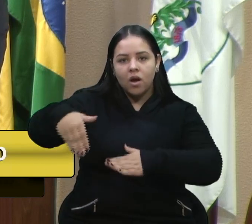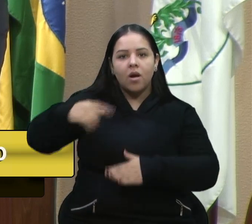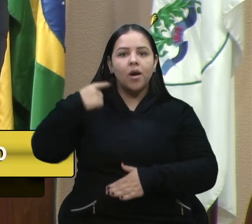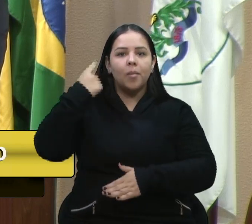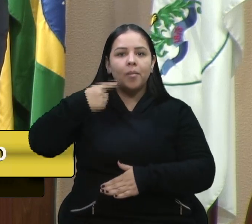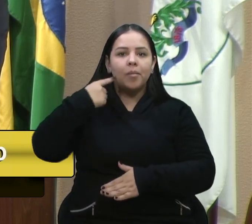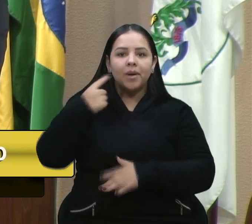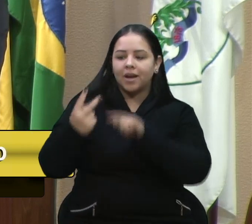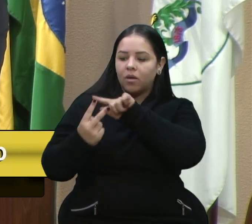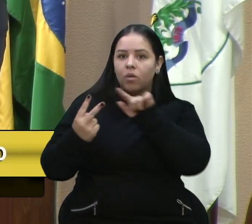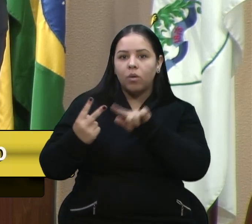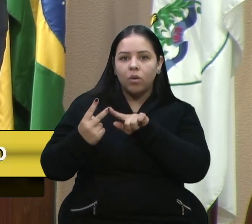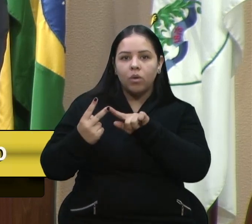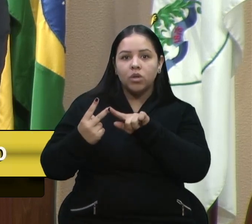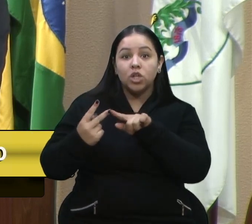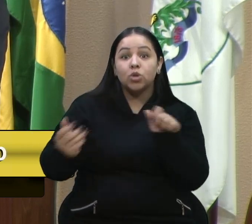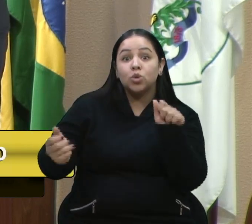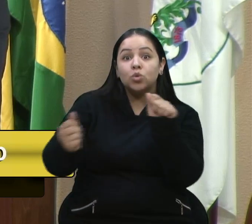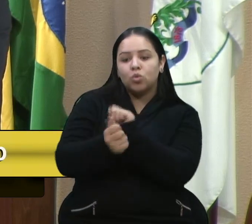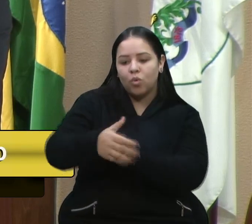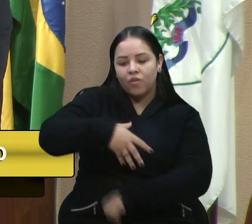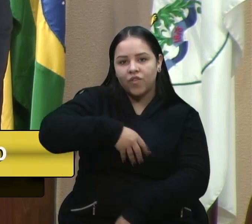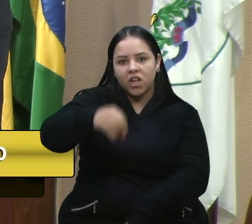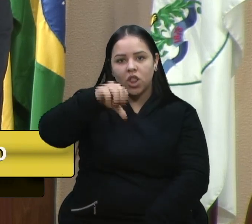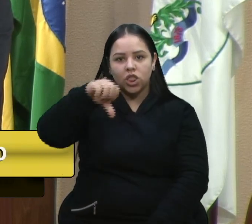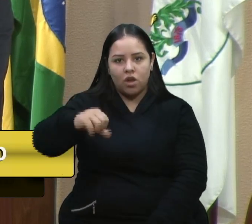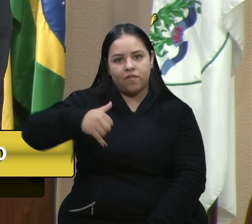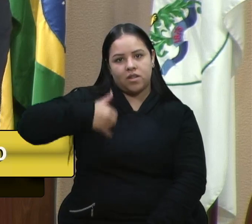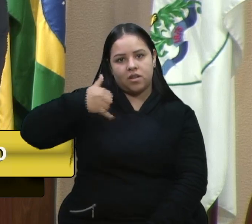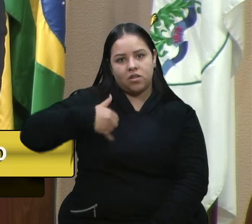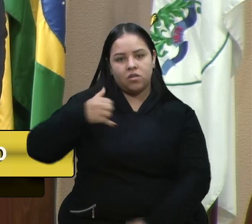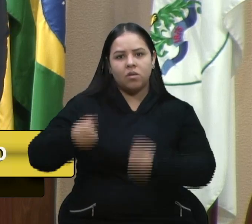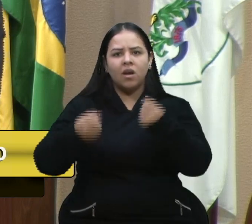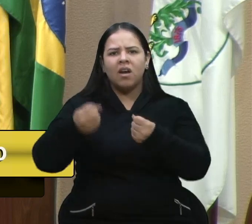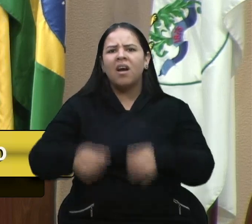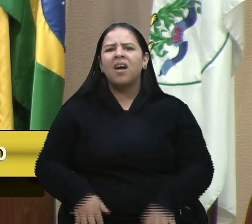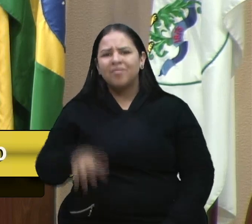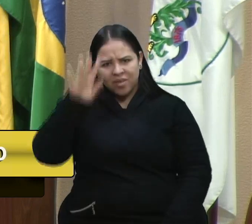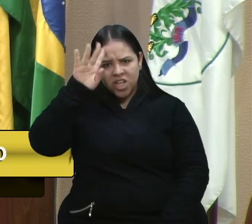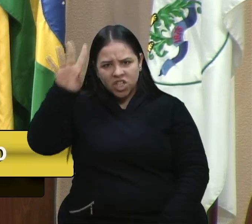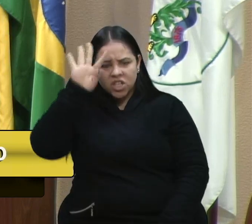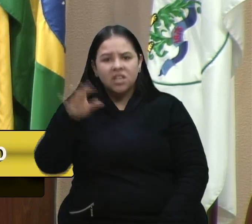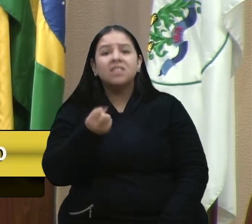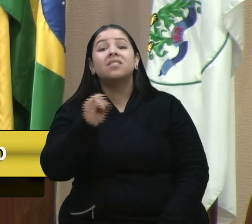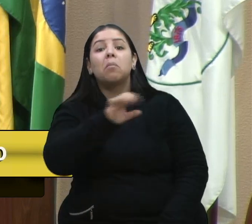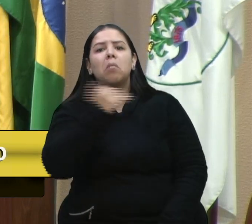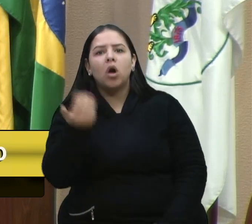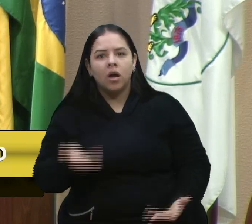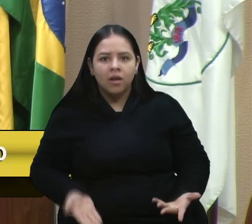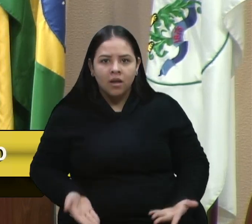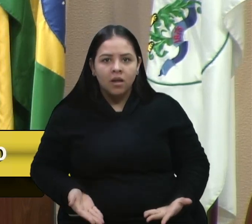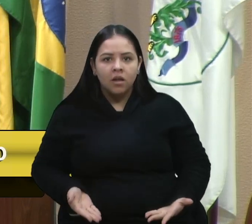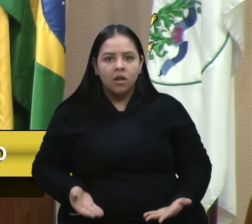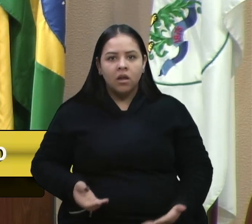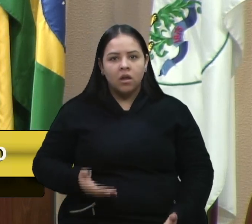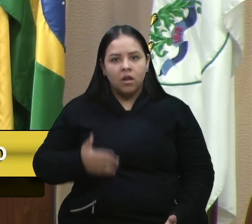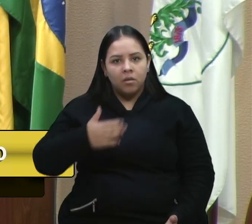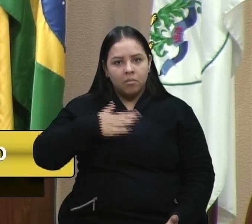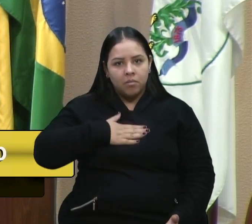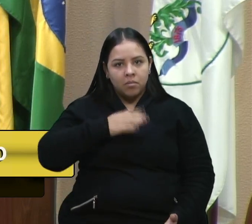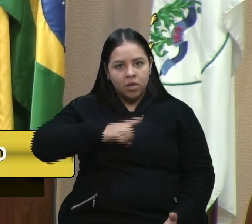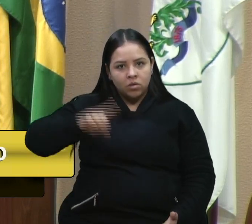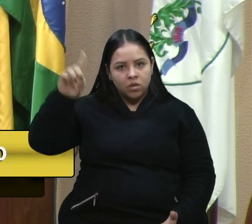e a suspensão com a filha de 9 anos no carro. Se ela morre, será que nós ia escutar, meu Deus do céu, aqui do lado, vereadora Marisol, nós ia estar aqui